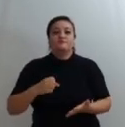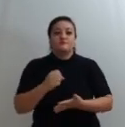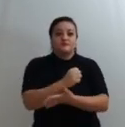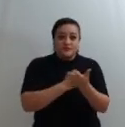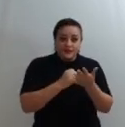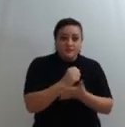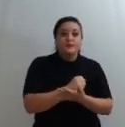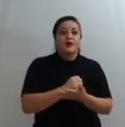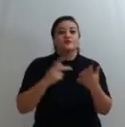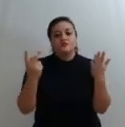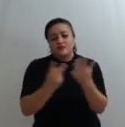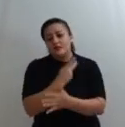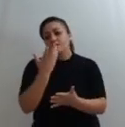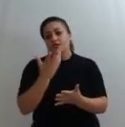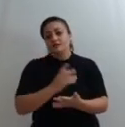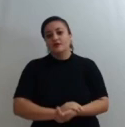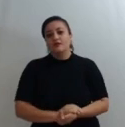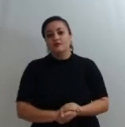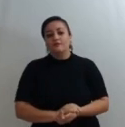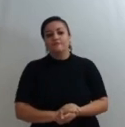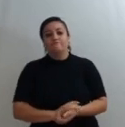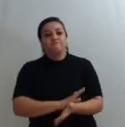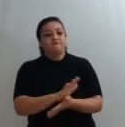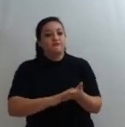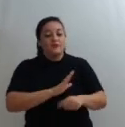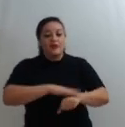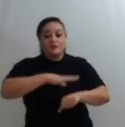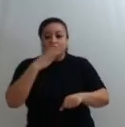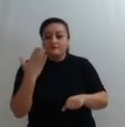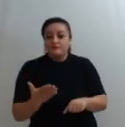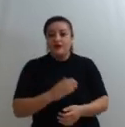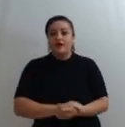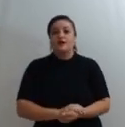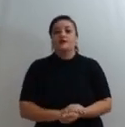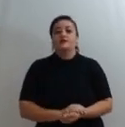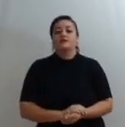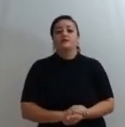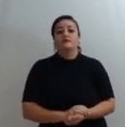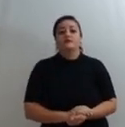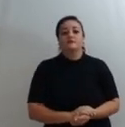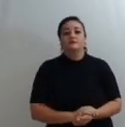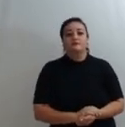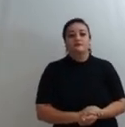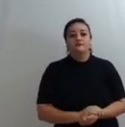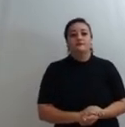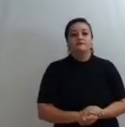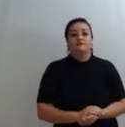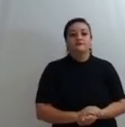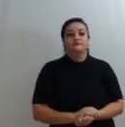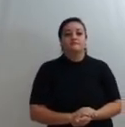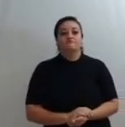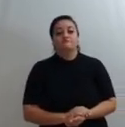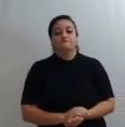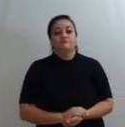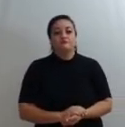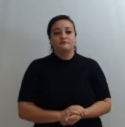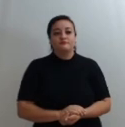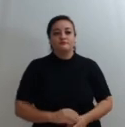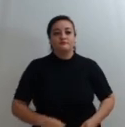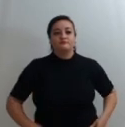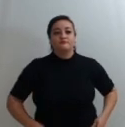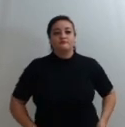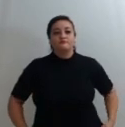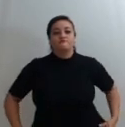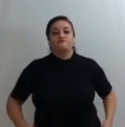ocorrendo, que nada mais é do que um fishing expedition. Nada mais é. De qualquer maneira,